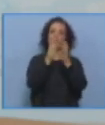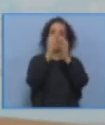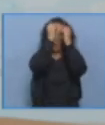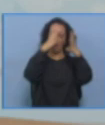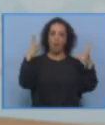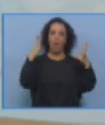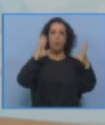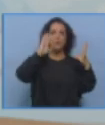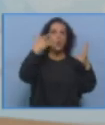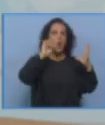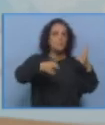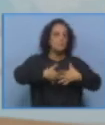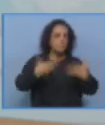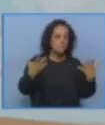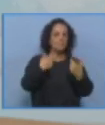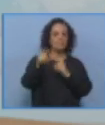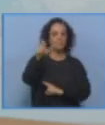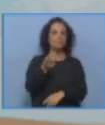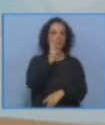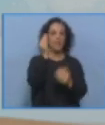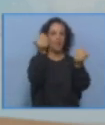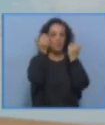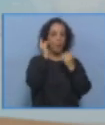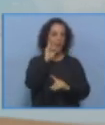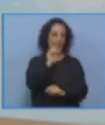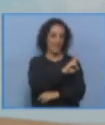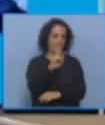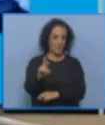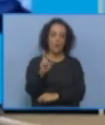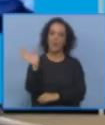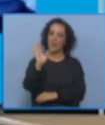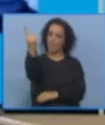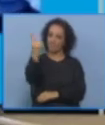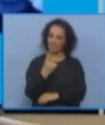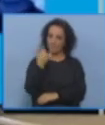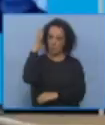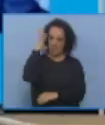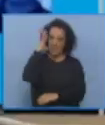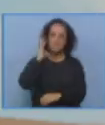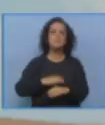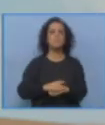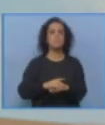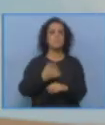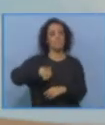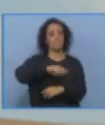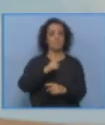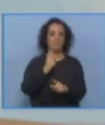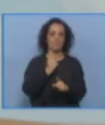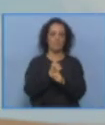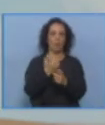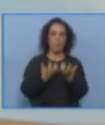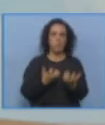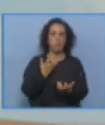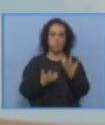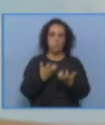é diretora de informação da Renascença, está hoje entre nós. Olá, boa tarde. Olá, boa tarde. Continuamos nesta expectativa